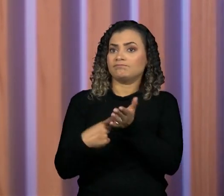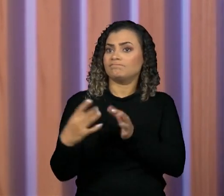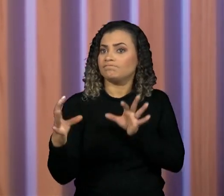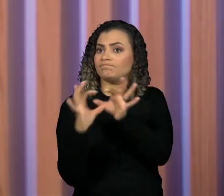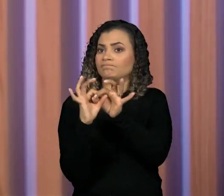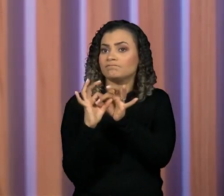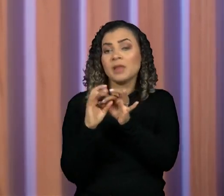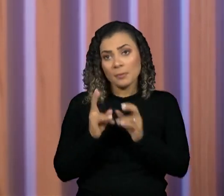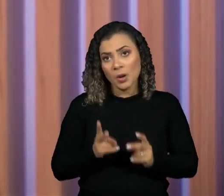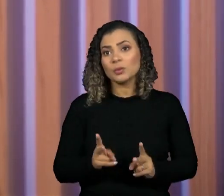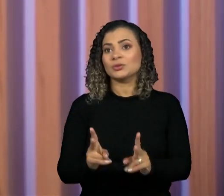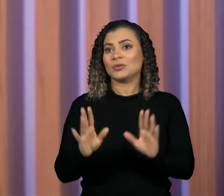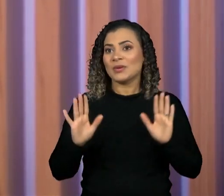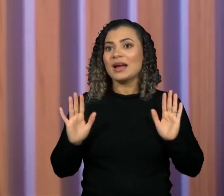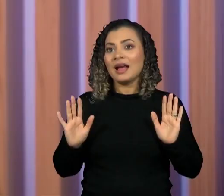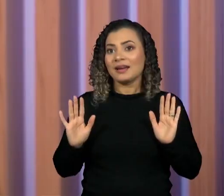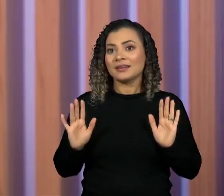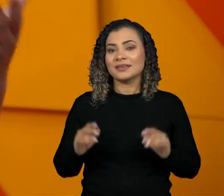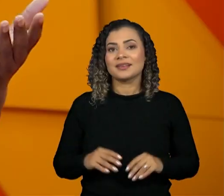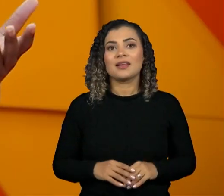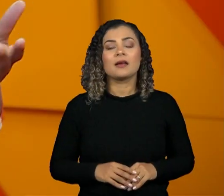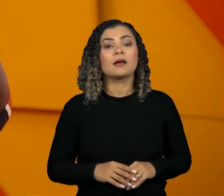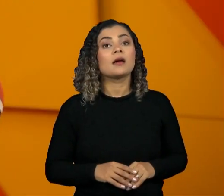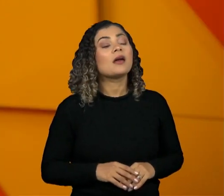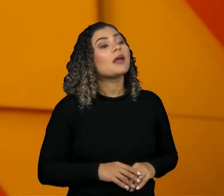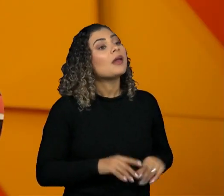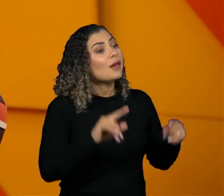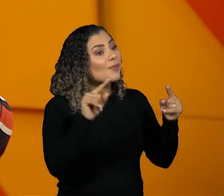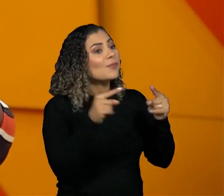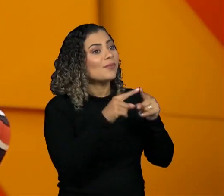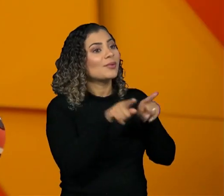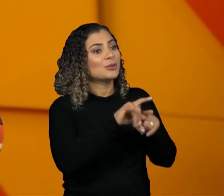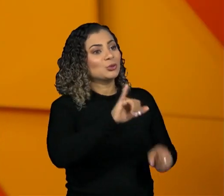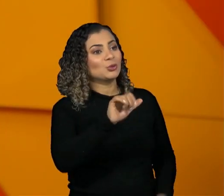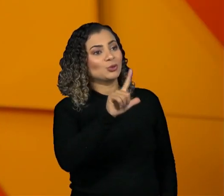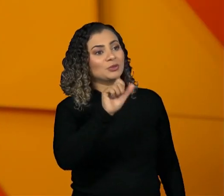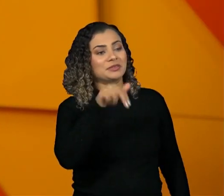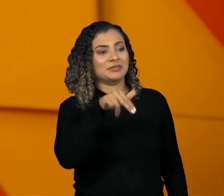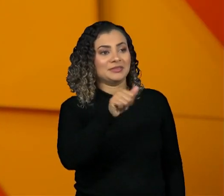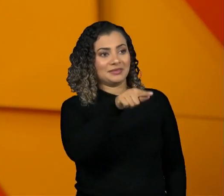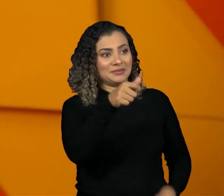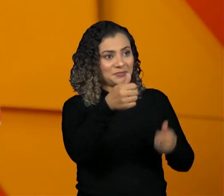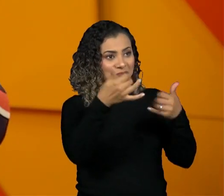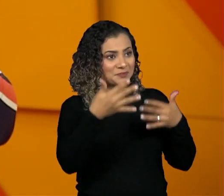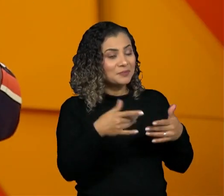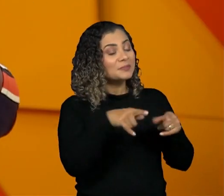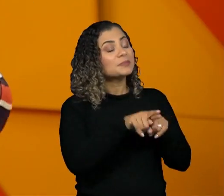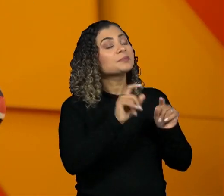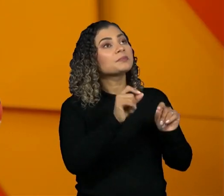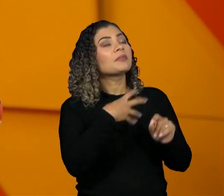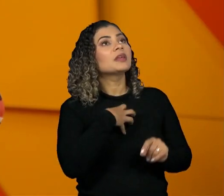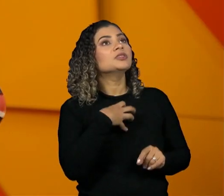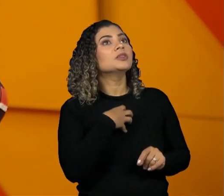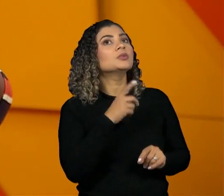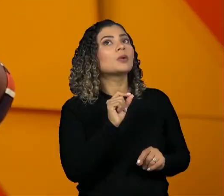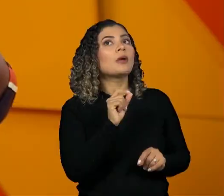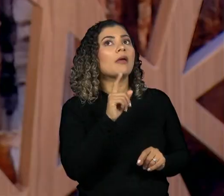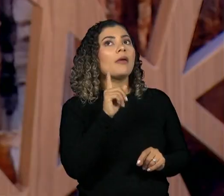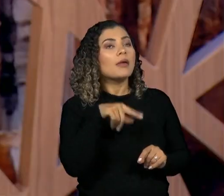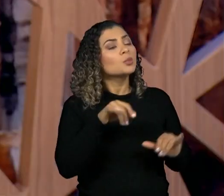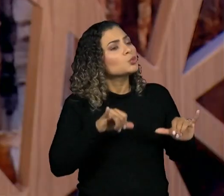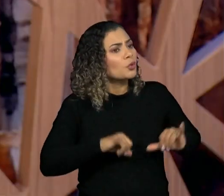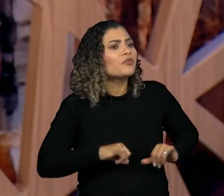poder seguir, né? Não, e tem muito a ver com coisas que a Juliana trouxe aqui, que essa coisa é uma dor, na